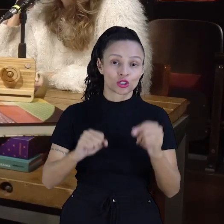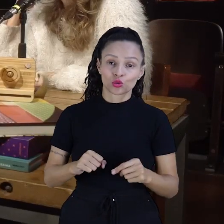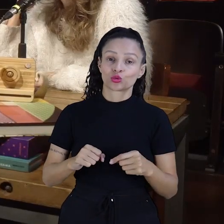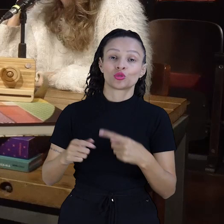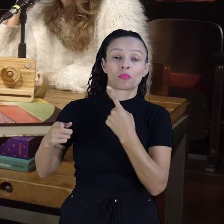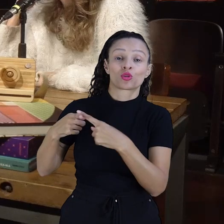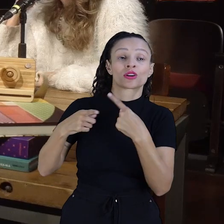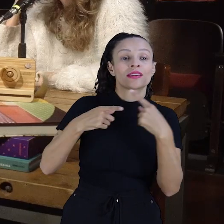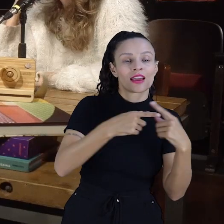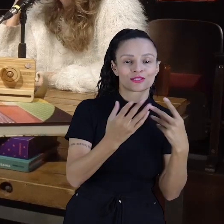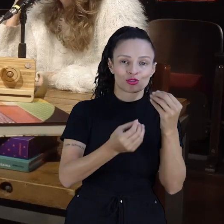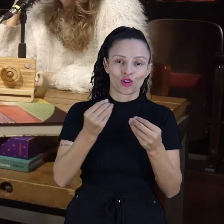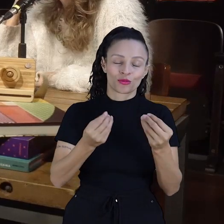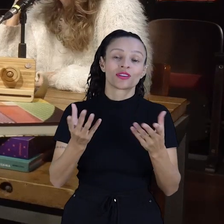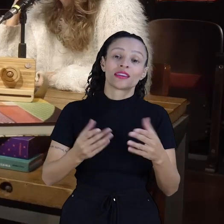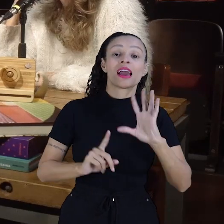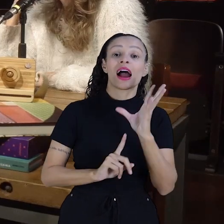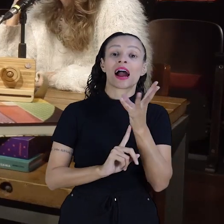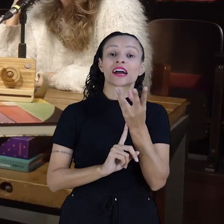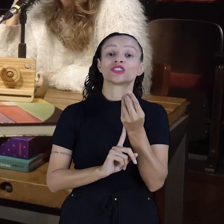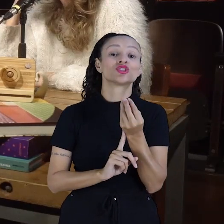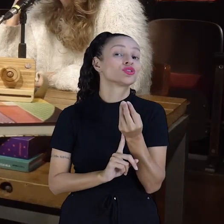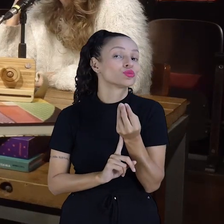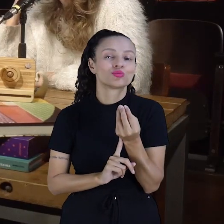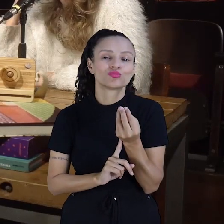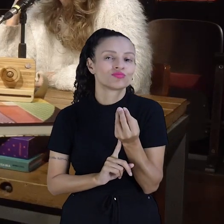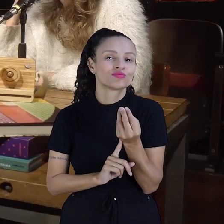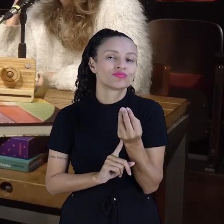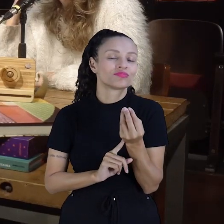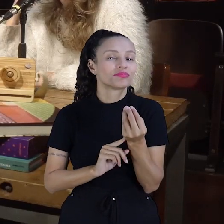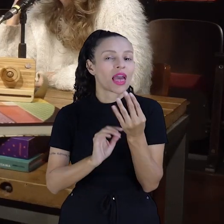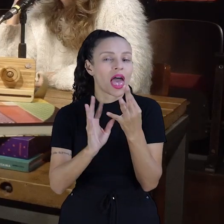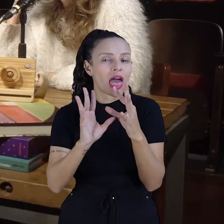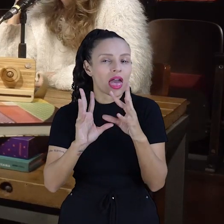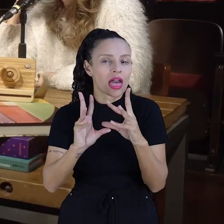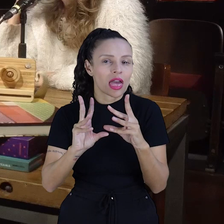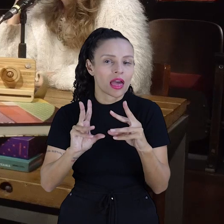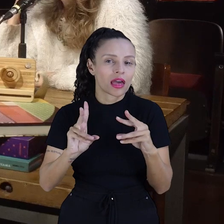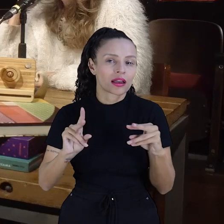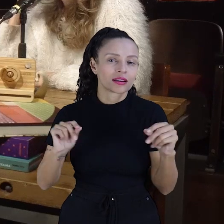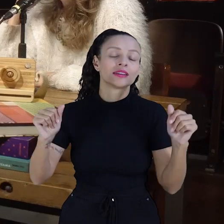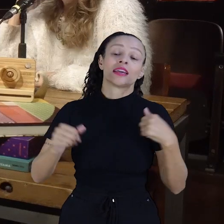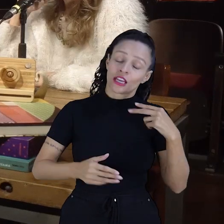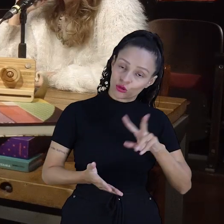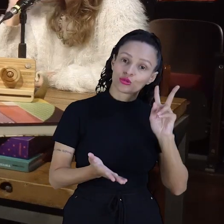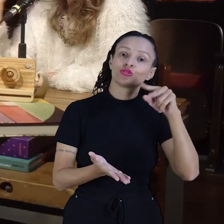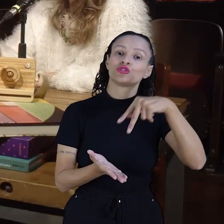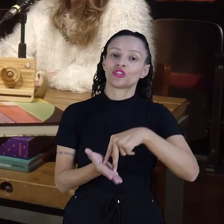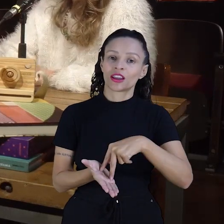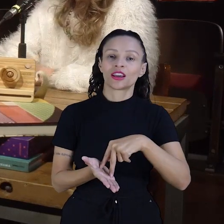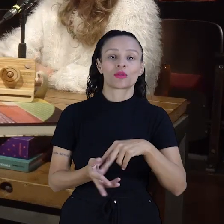de todos os porquês. Sim. E aí a arte vai ficando como? Vai ficando pequenininha lá no cantinho. Então eu chego,